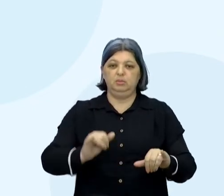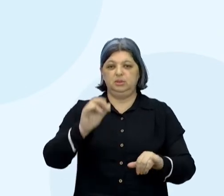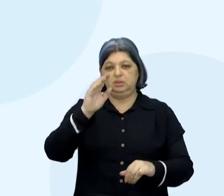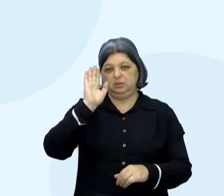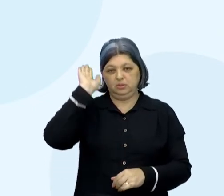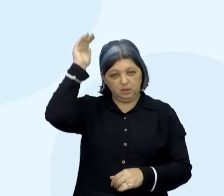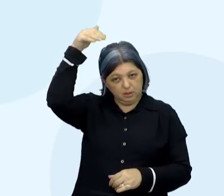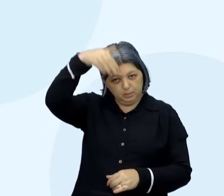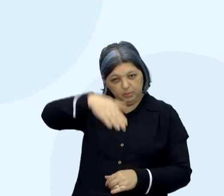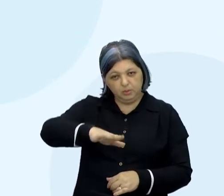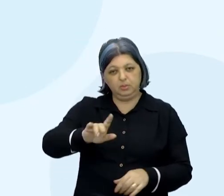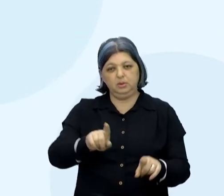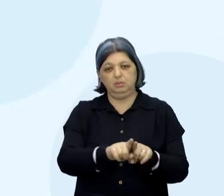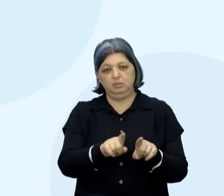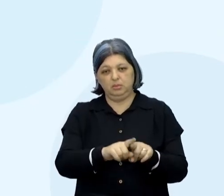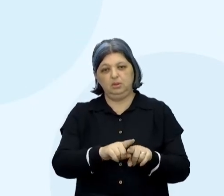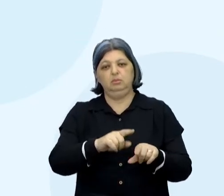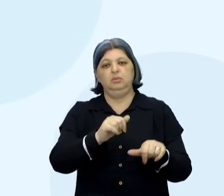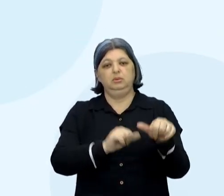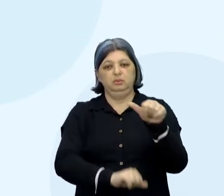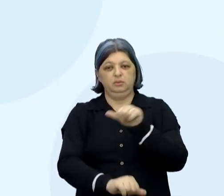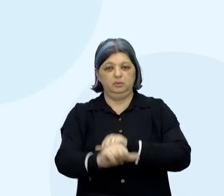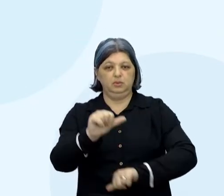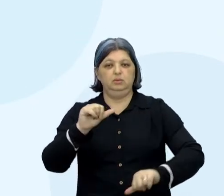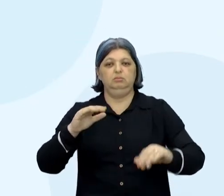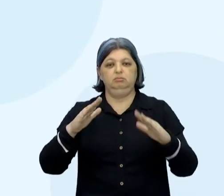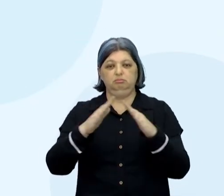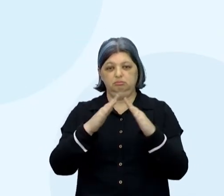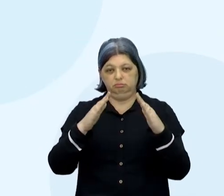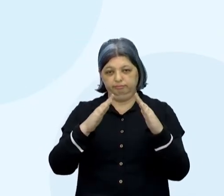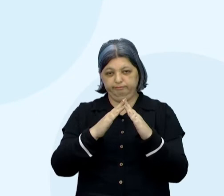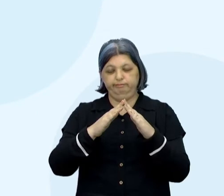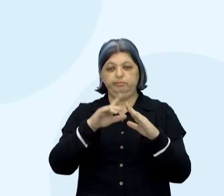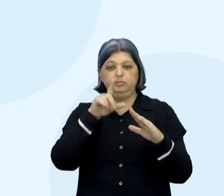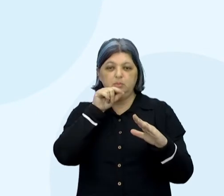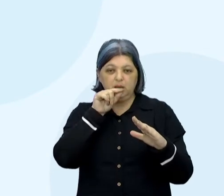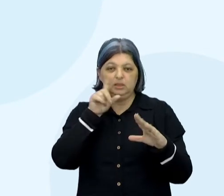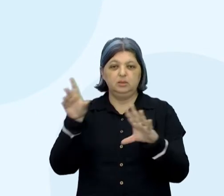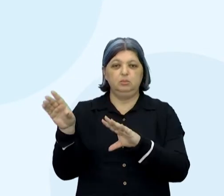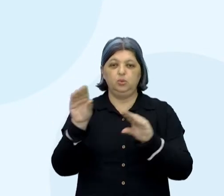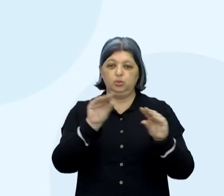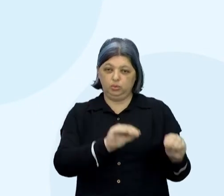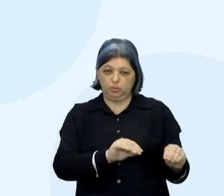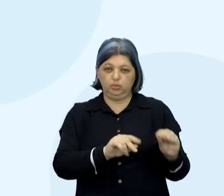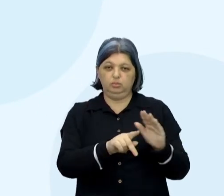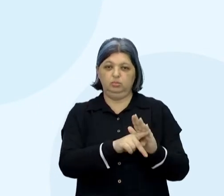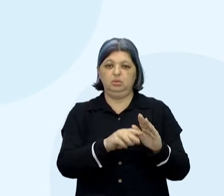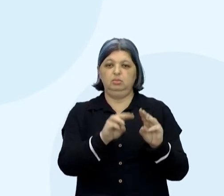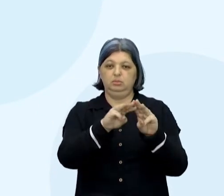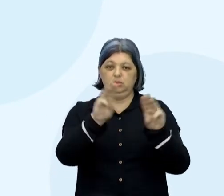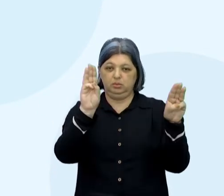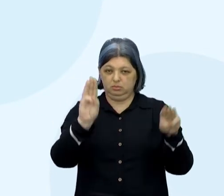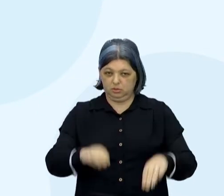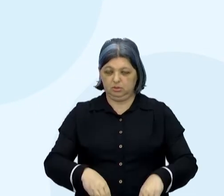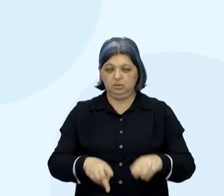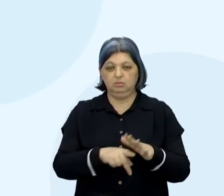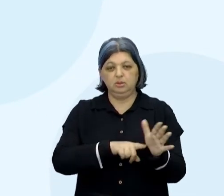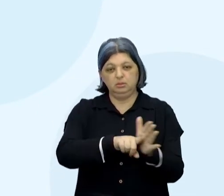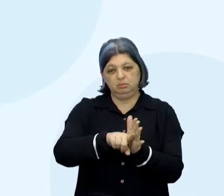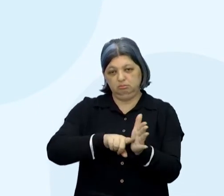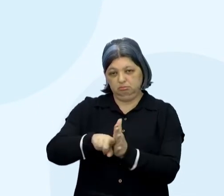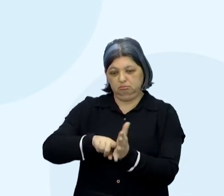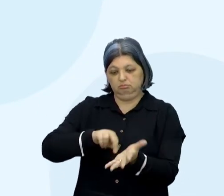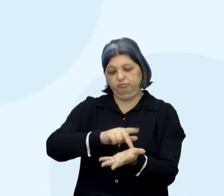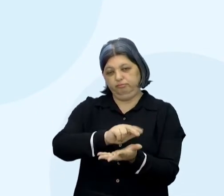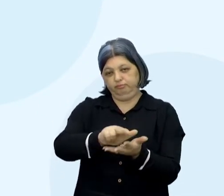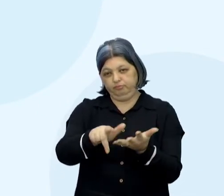antigo Museu da Casa dos Pássaros. Além de abrigar o museu, o prédio serviu como fonte de pesquisas em